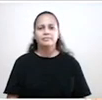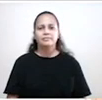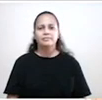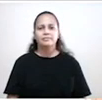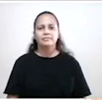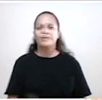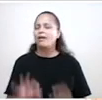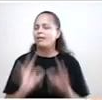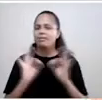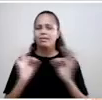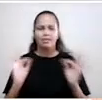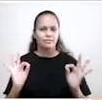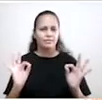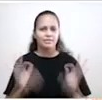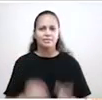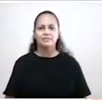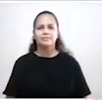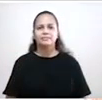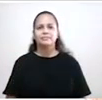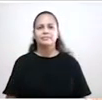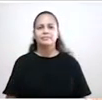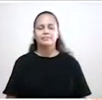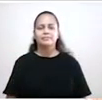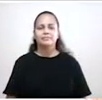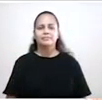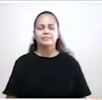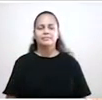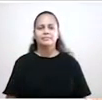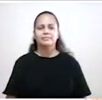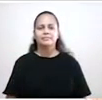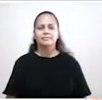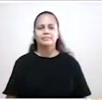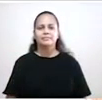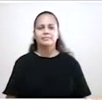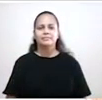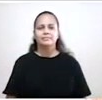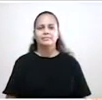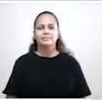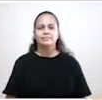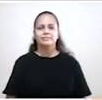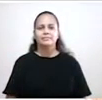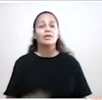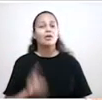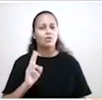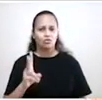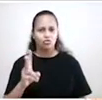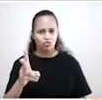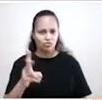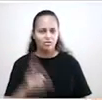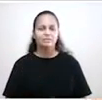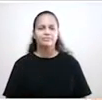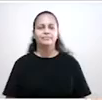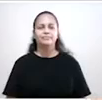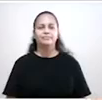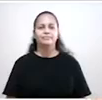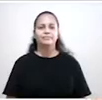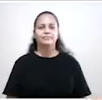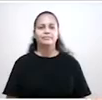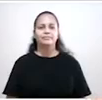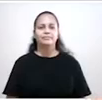themselves. Muito simples, não é mesmo? Ok, what about getting the continuation? Dando continuidade,